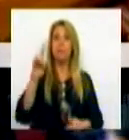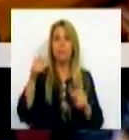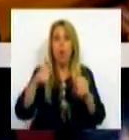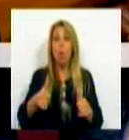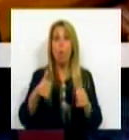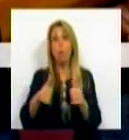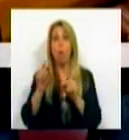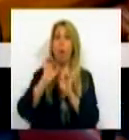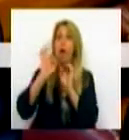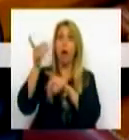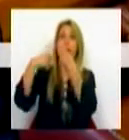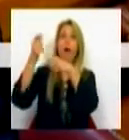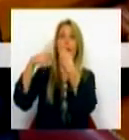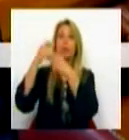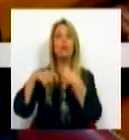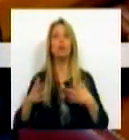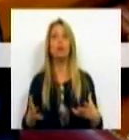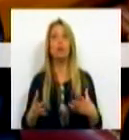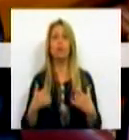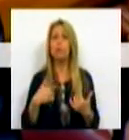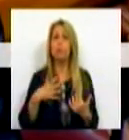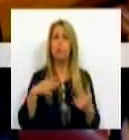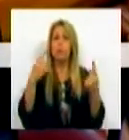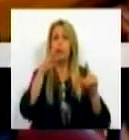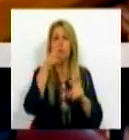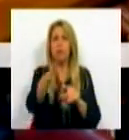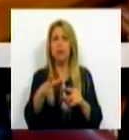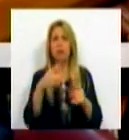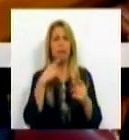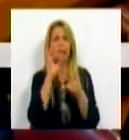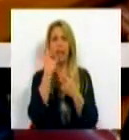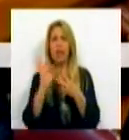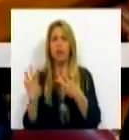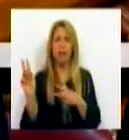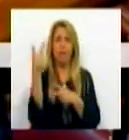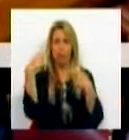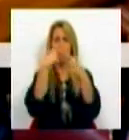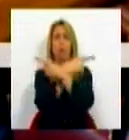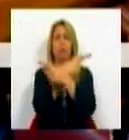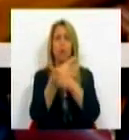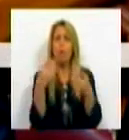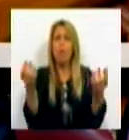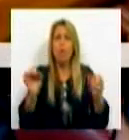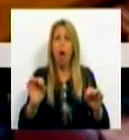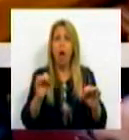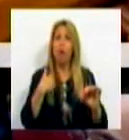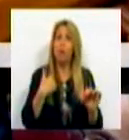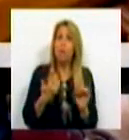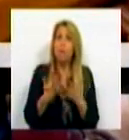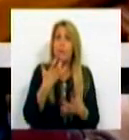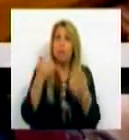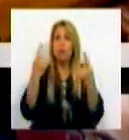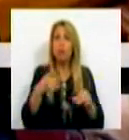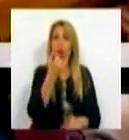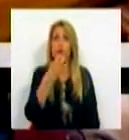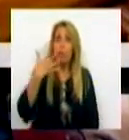queria salientar que não há contradição nenhuma entre esses dois aspectos e salientei que o ano de 2012 foi um ano em que coincidiu,